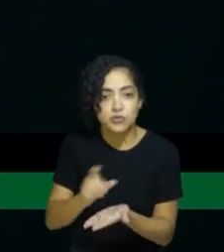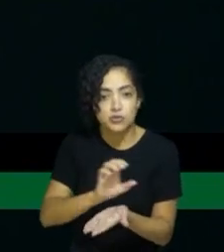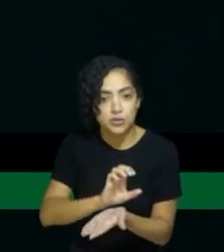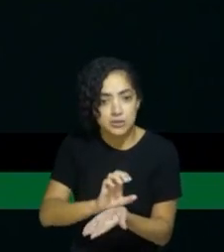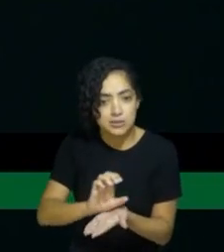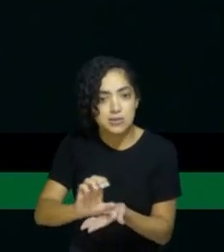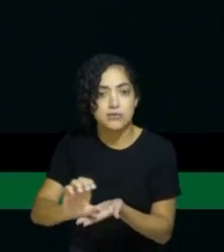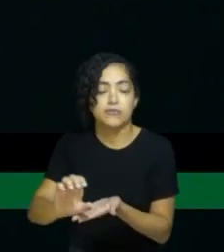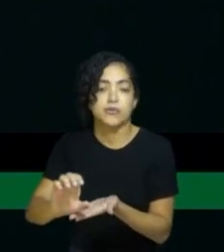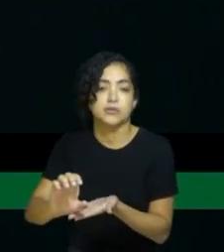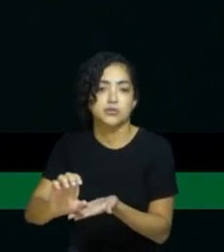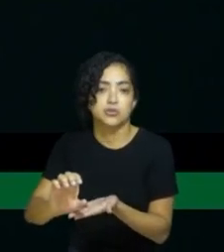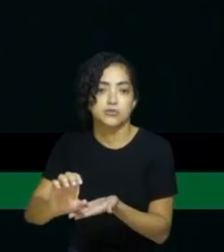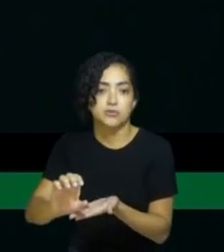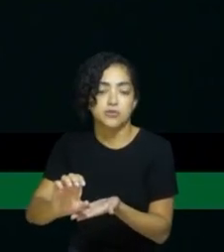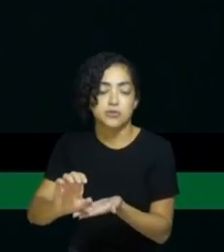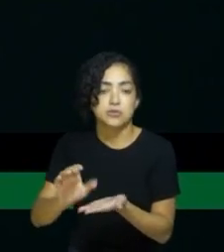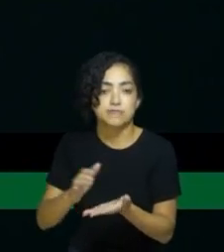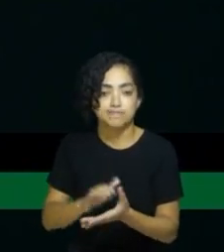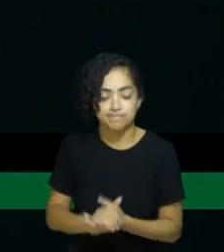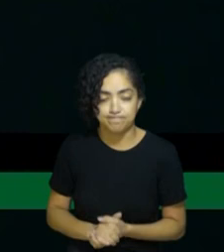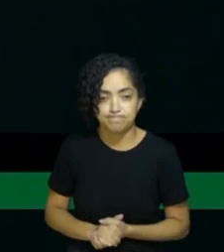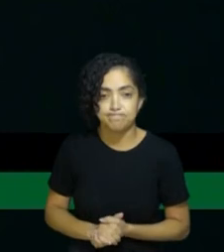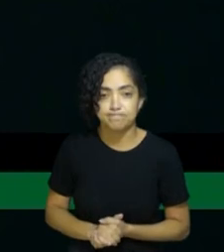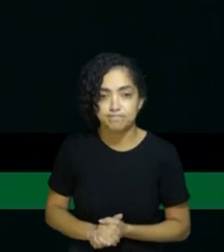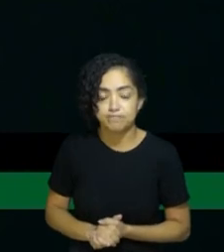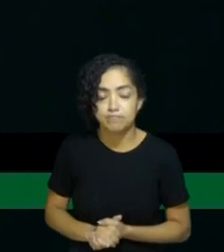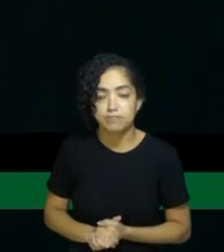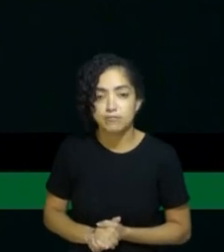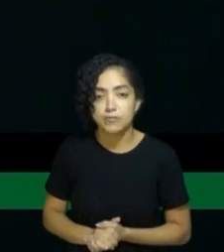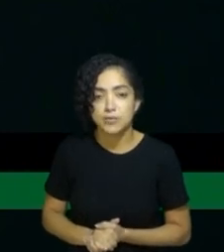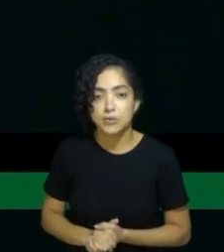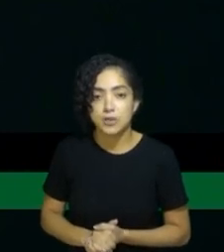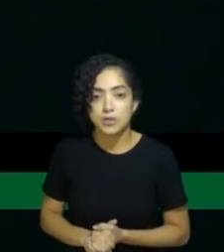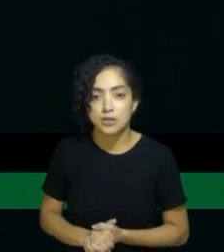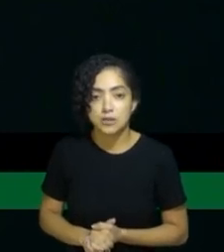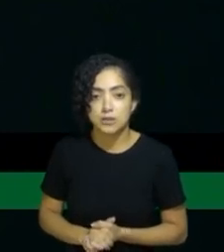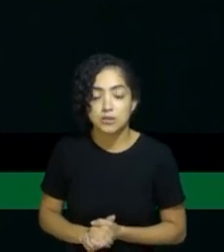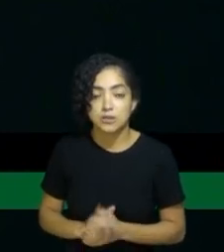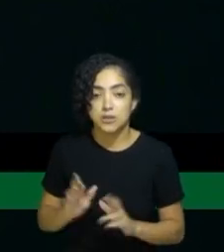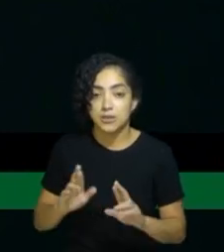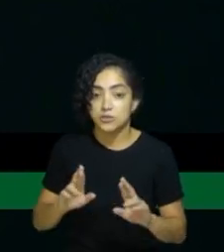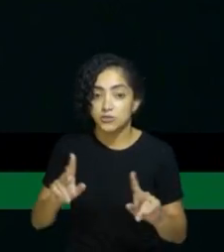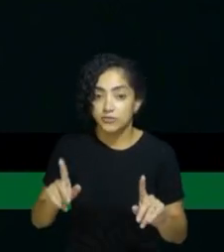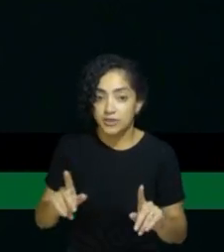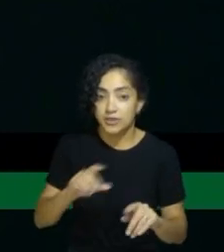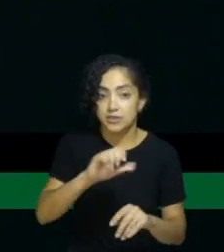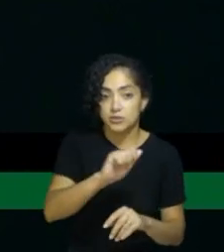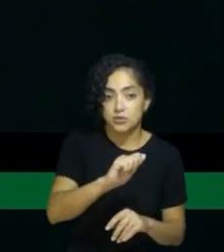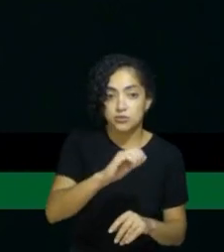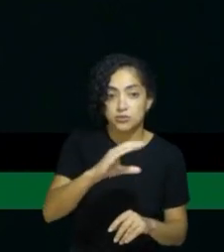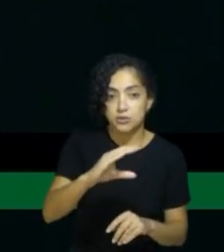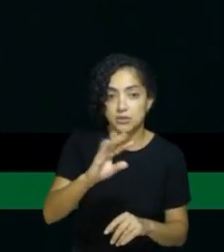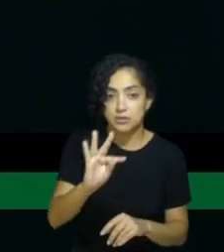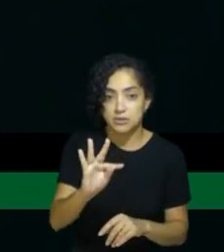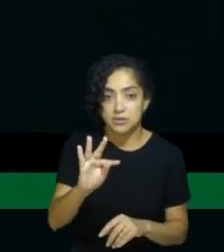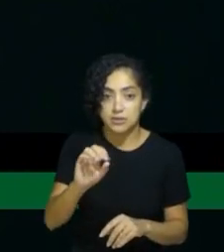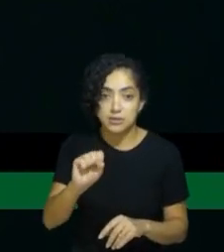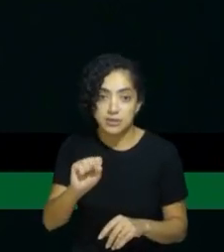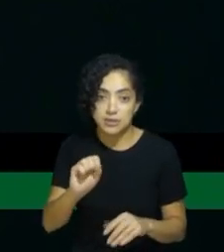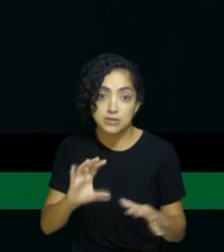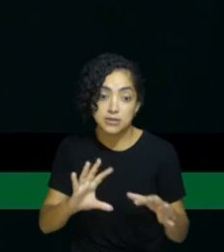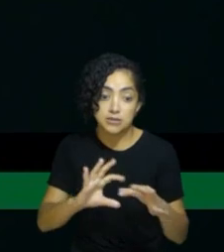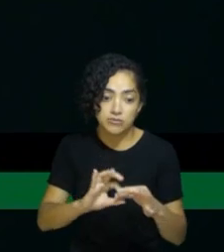um distanciamento muito muito grande dos professores acts que têm os vínculos